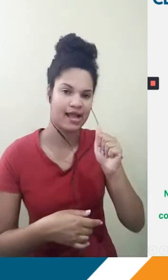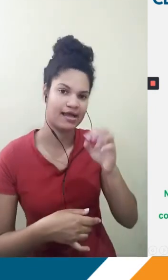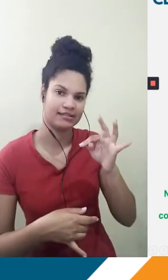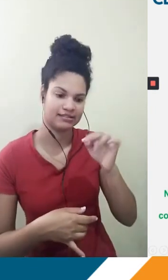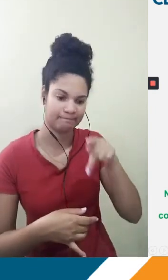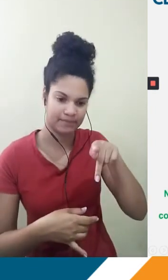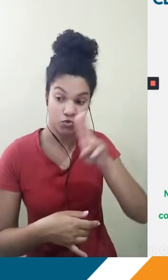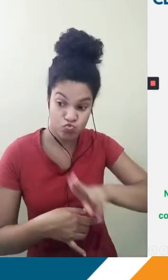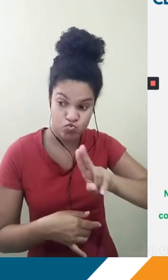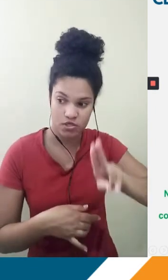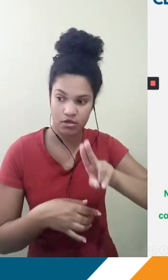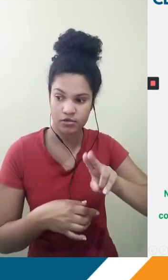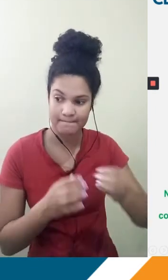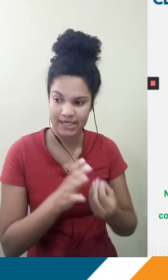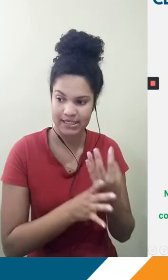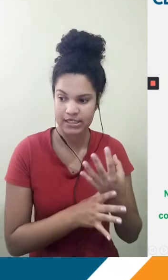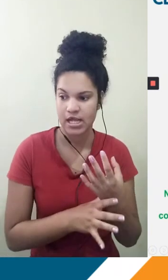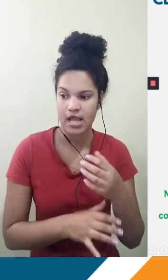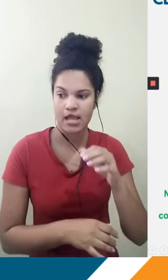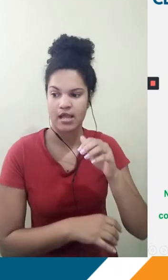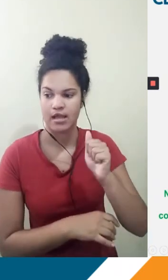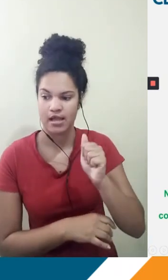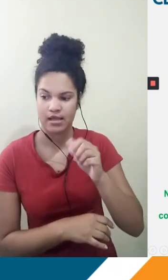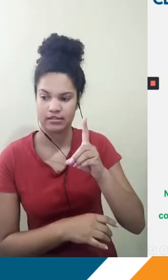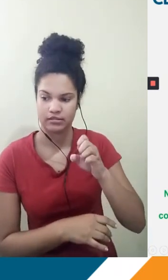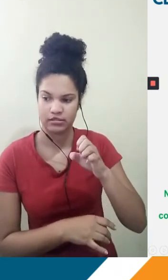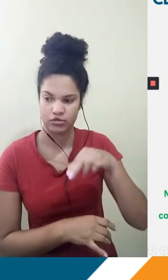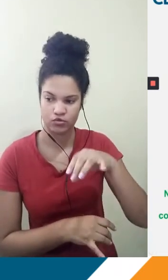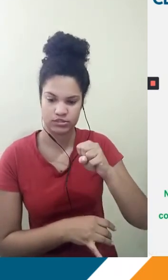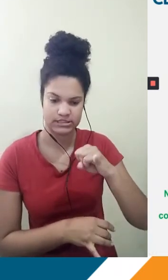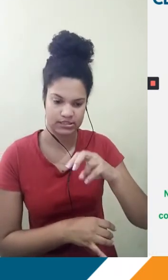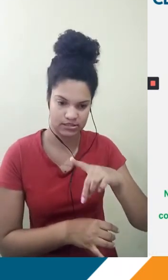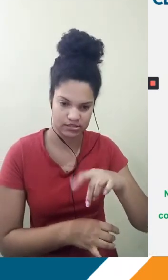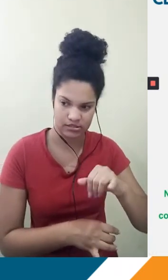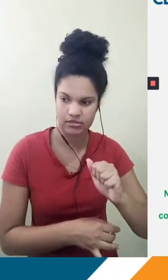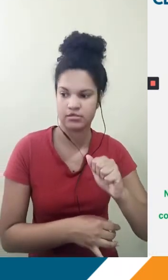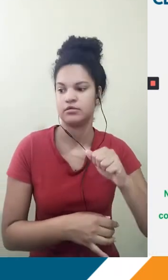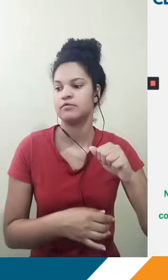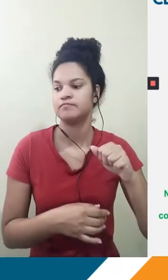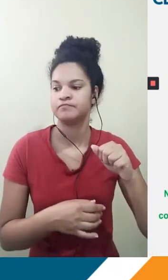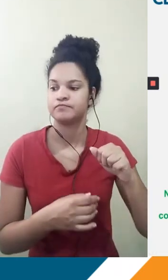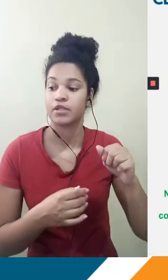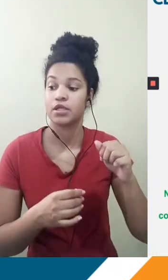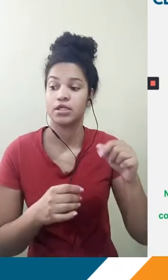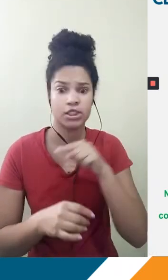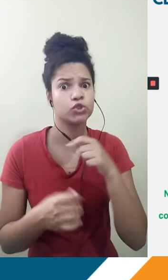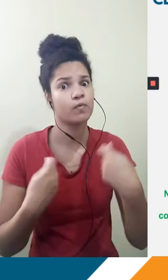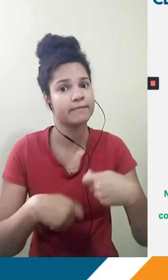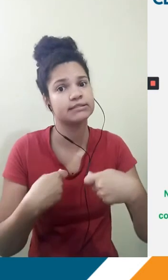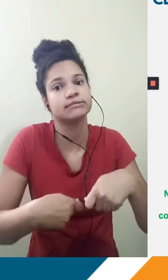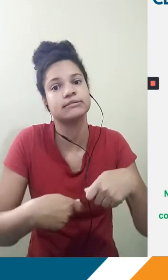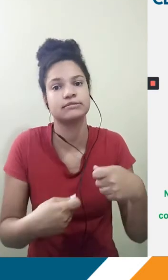adenosina, fosfato, mais um fosfato inorgânico. Isso demanda consumo de energia. É um tipo de transporte, como mencionado no